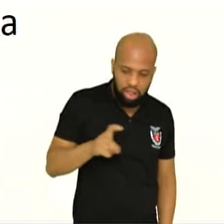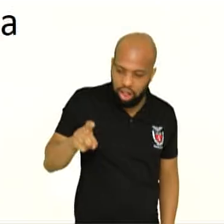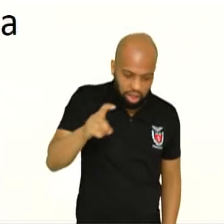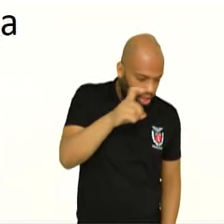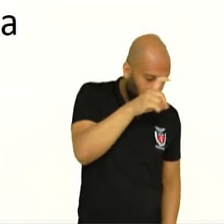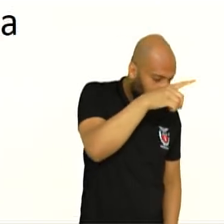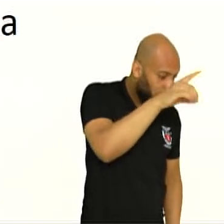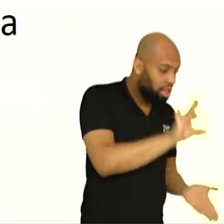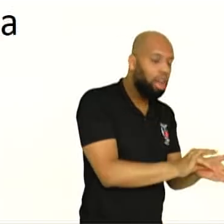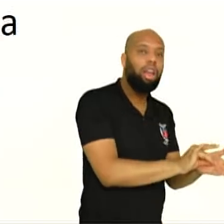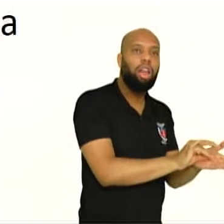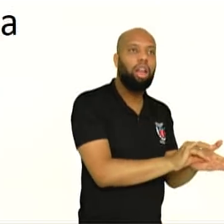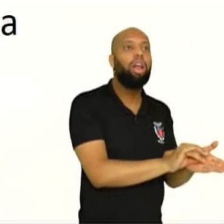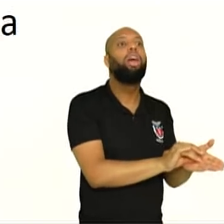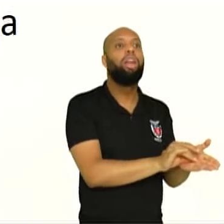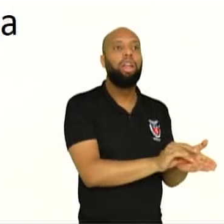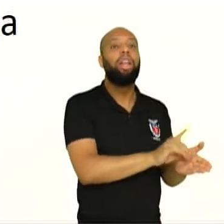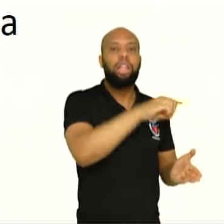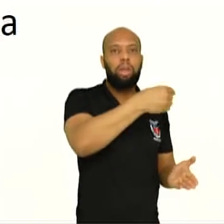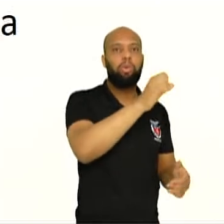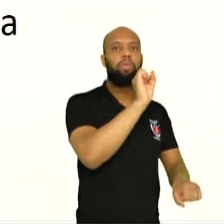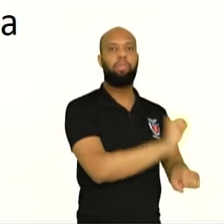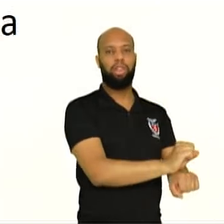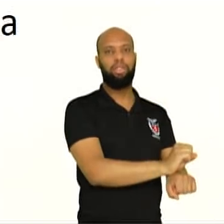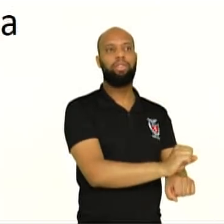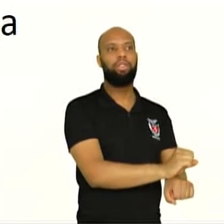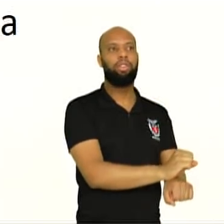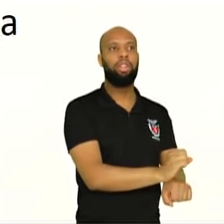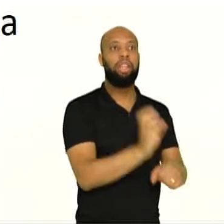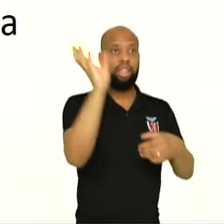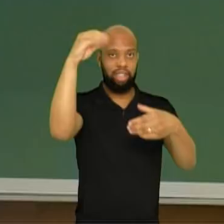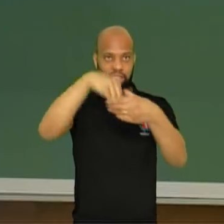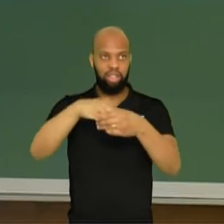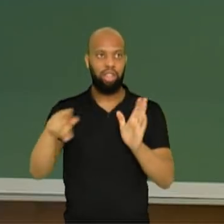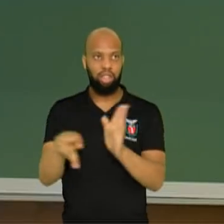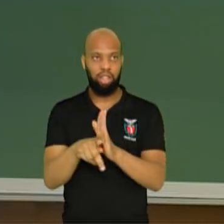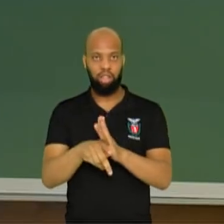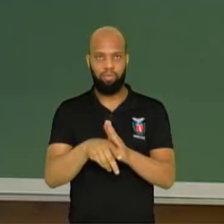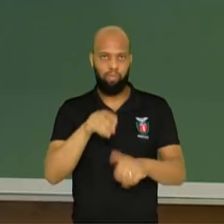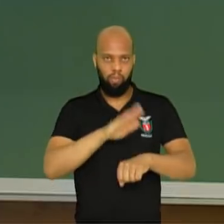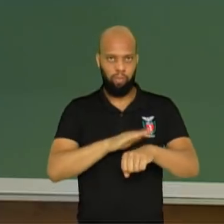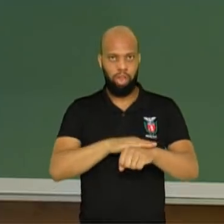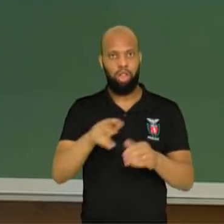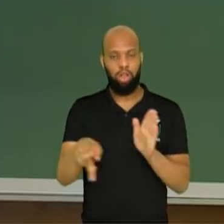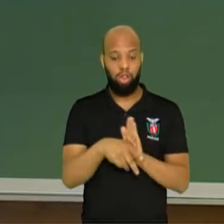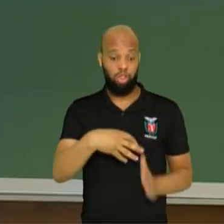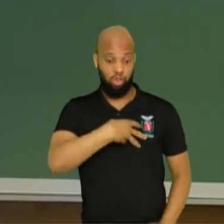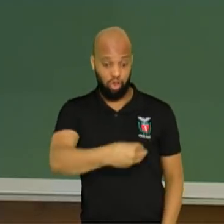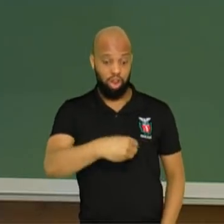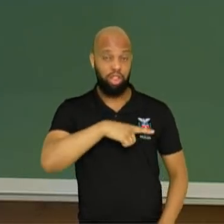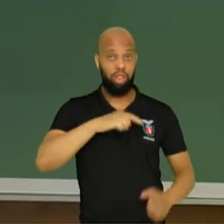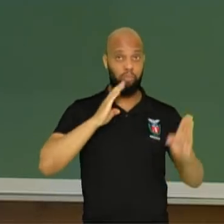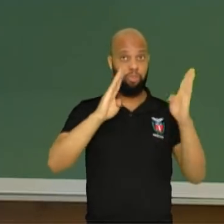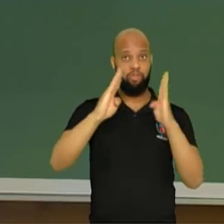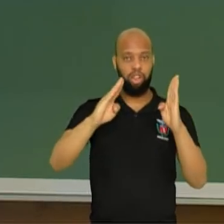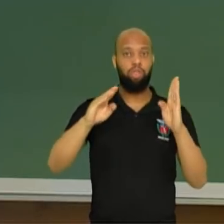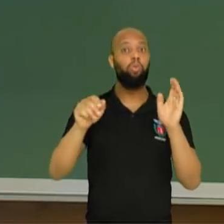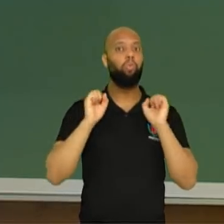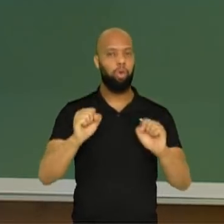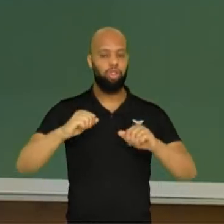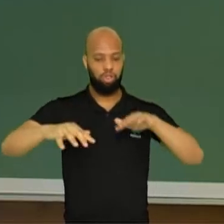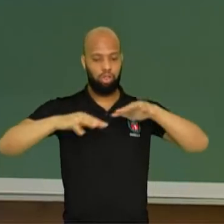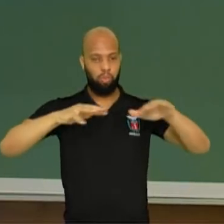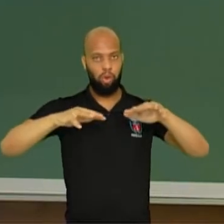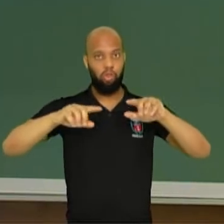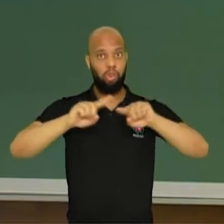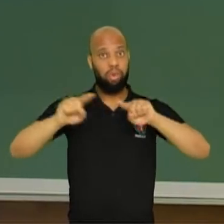vai se fixar para daí ser séssil. Então, dentro da reprodução delas, tem uma fase que é móvel.